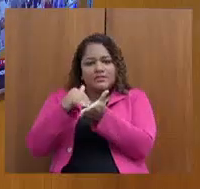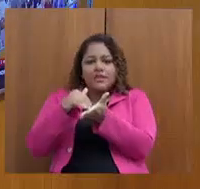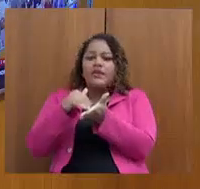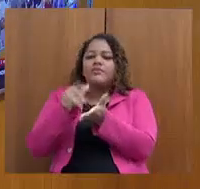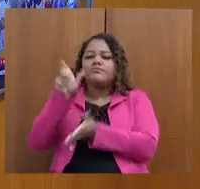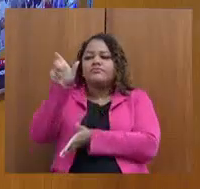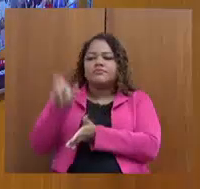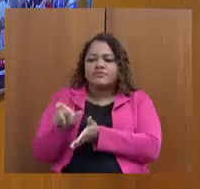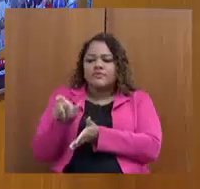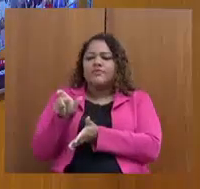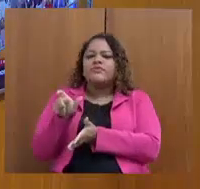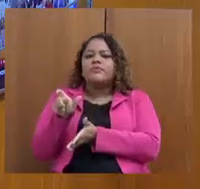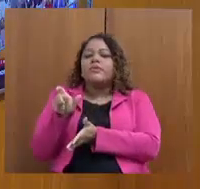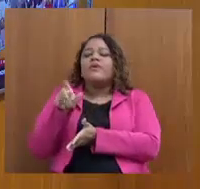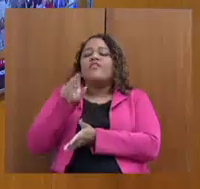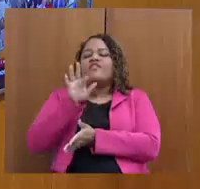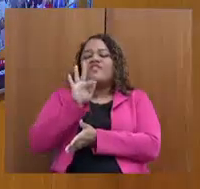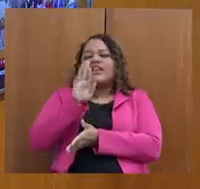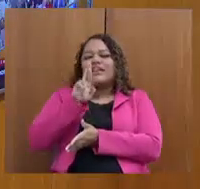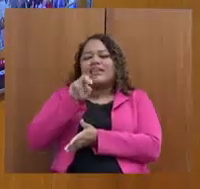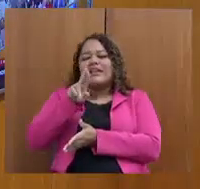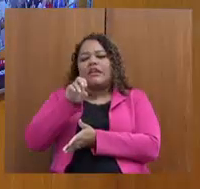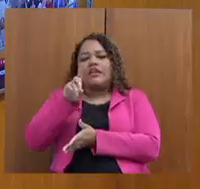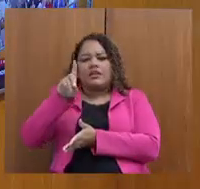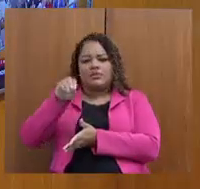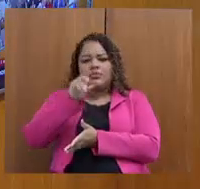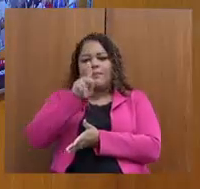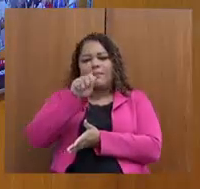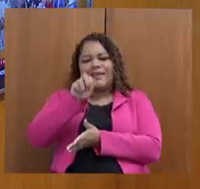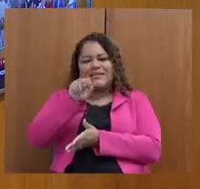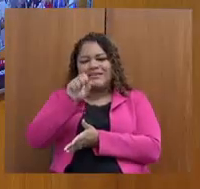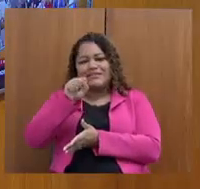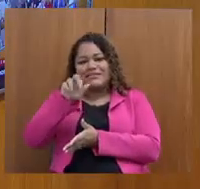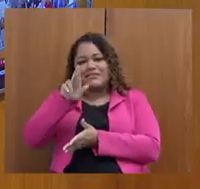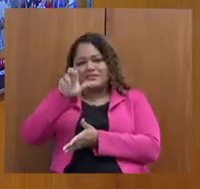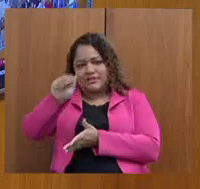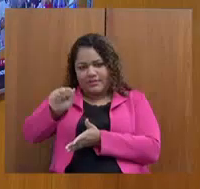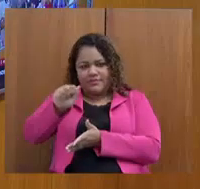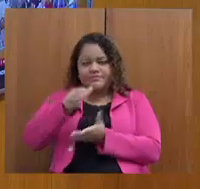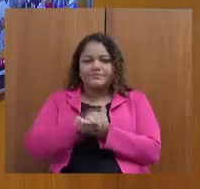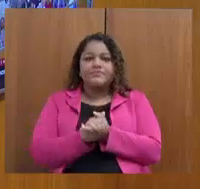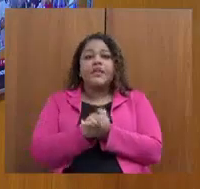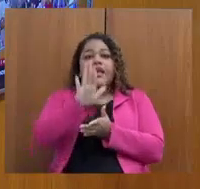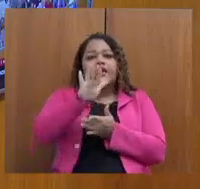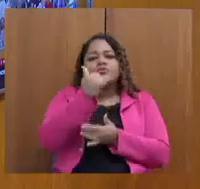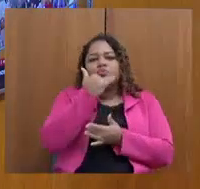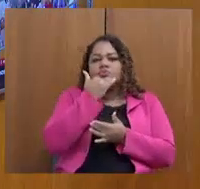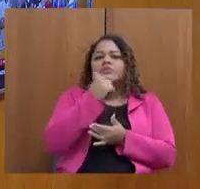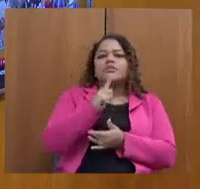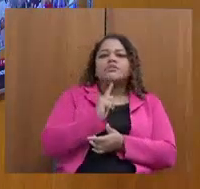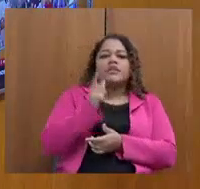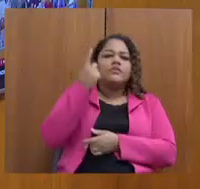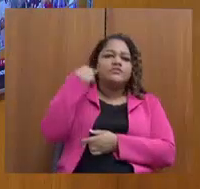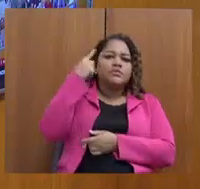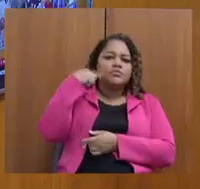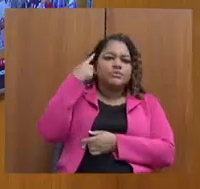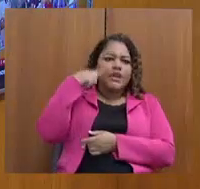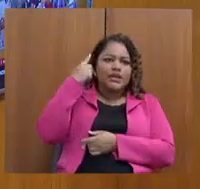passará desculpa presente aqui também o vice-presidente da comissão desenvolvimento econômico Deputado Vitória